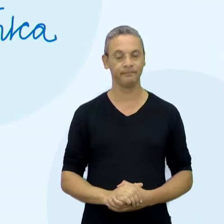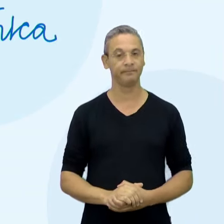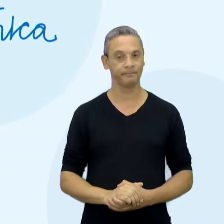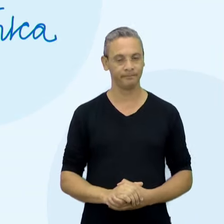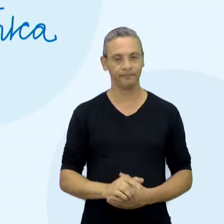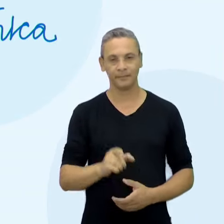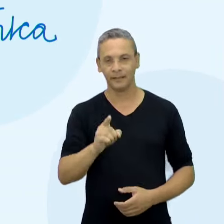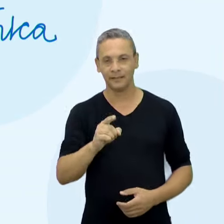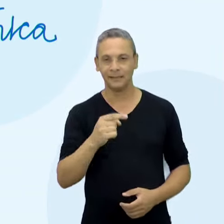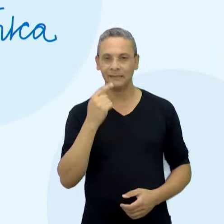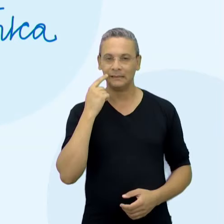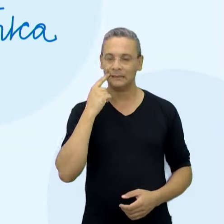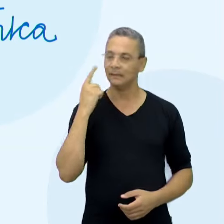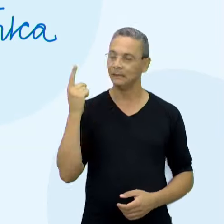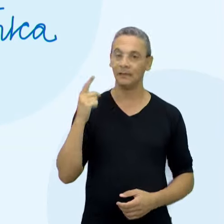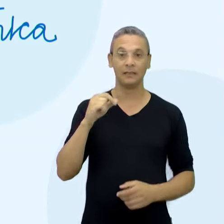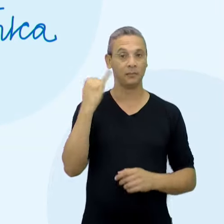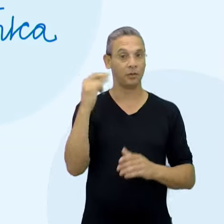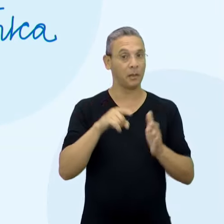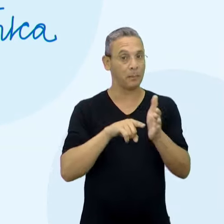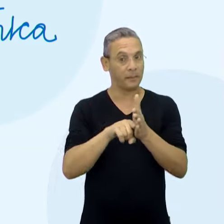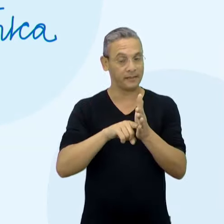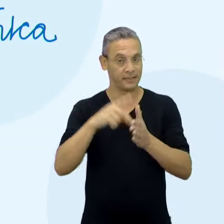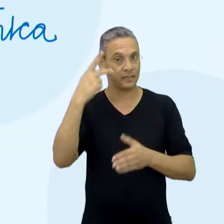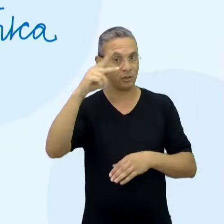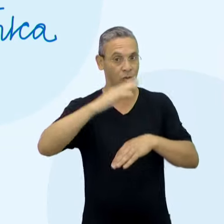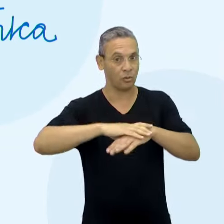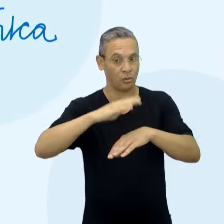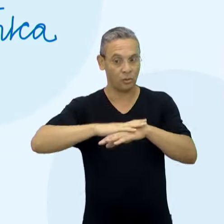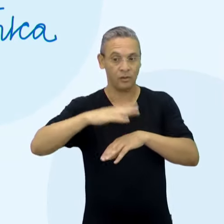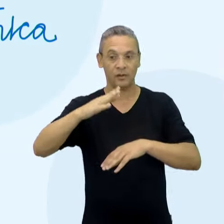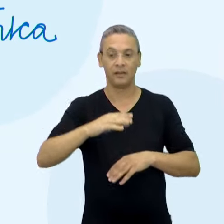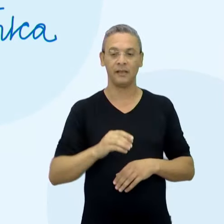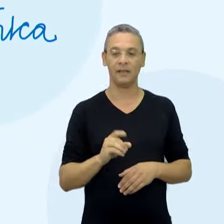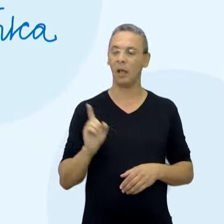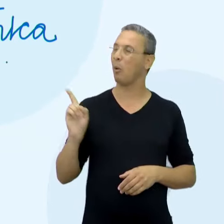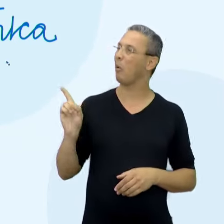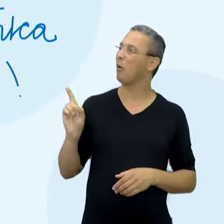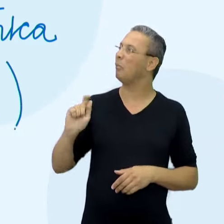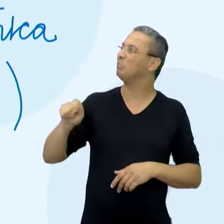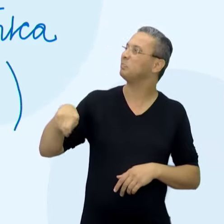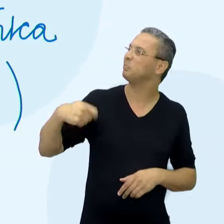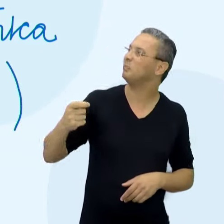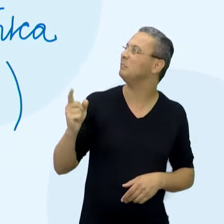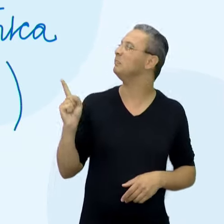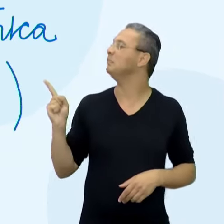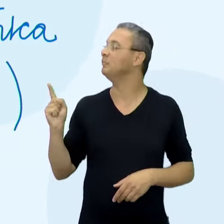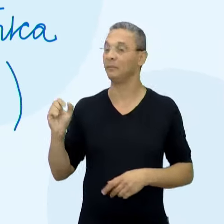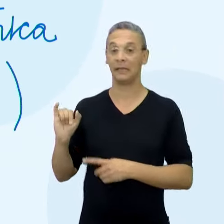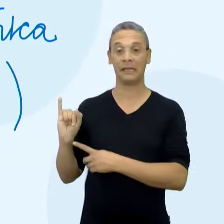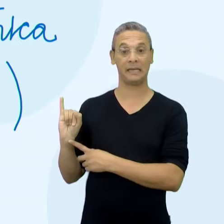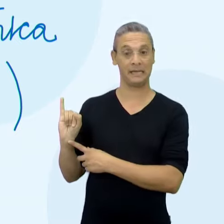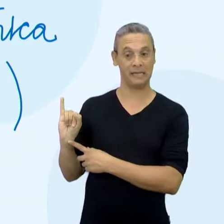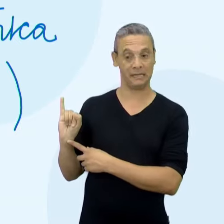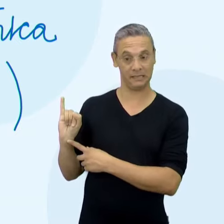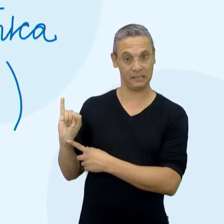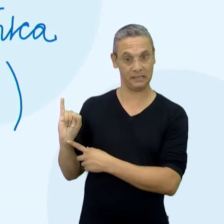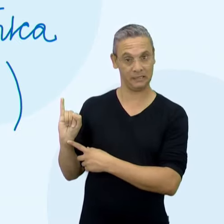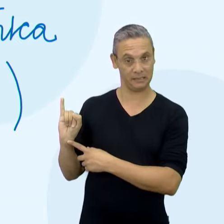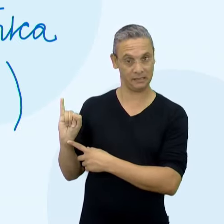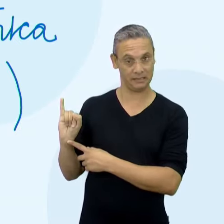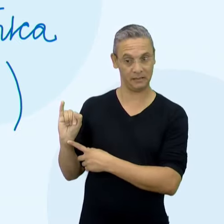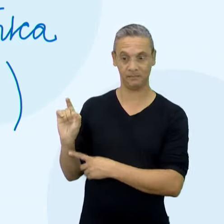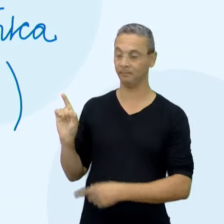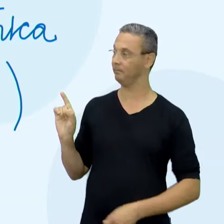Você deve também se ligar aí na sua pesquisa, o símbolo de corrente elétrica é I e a unidade é